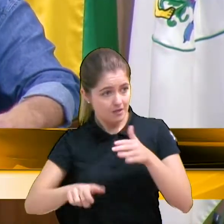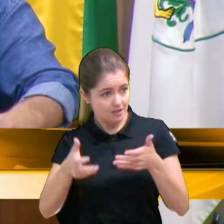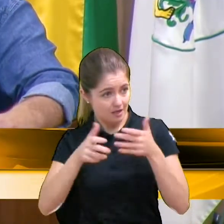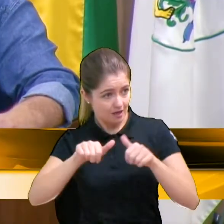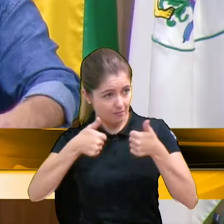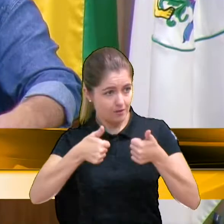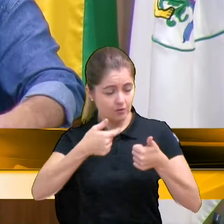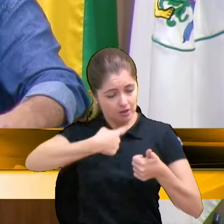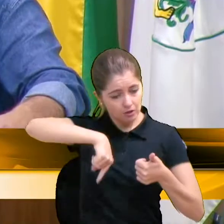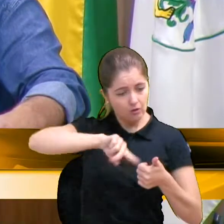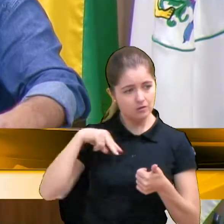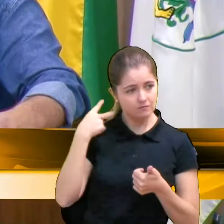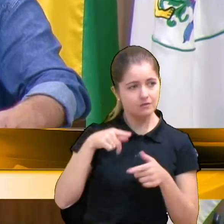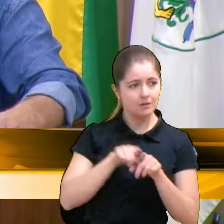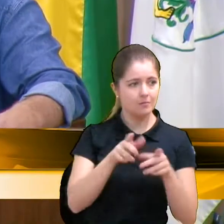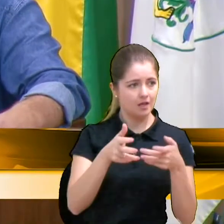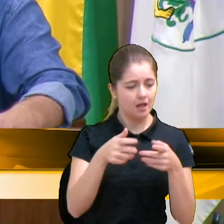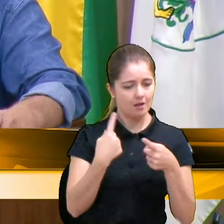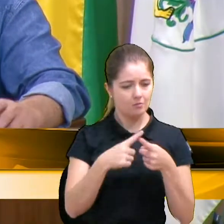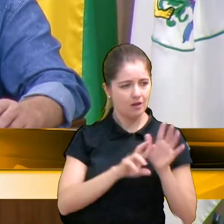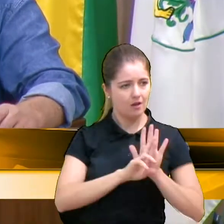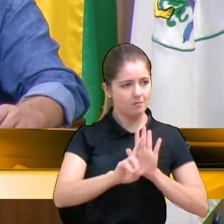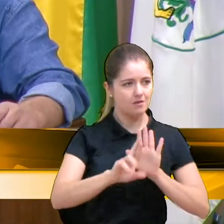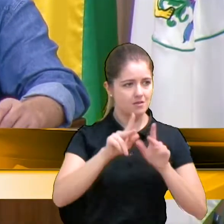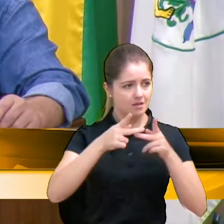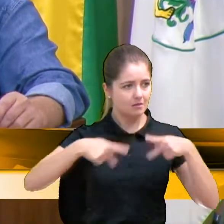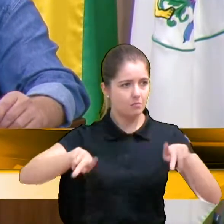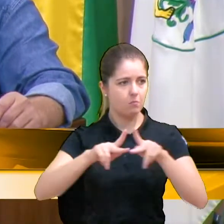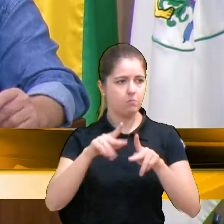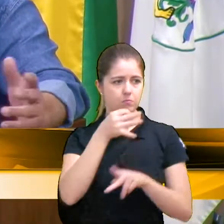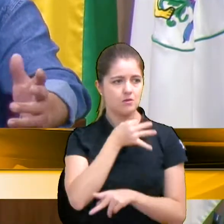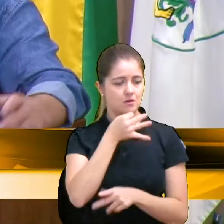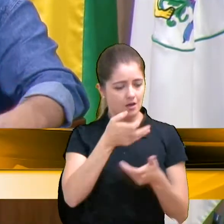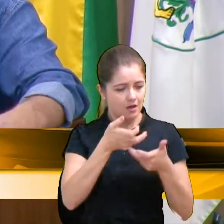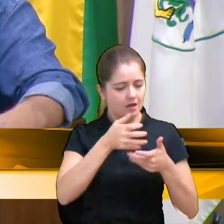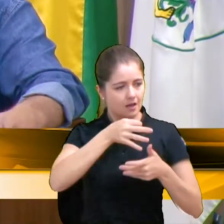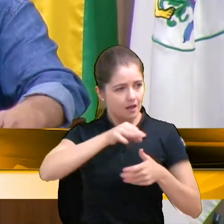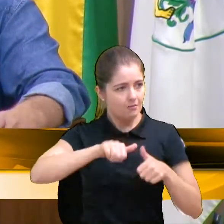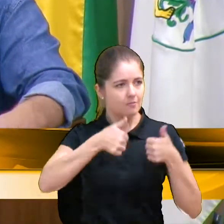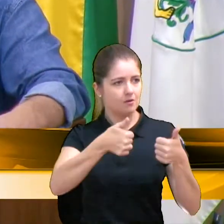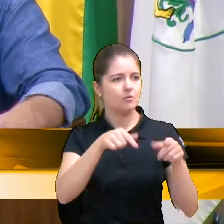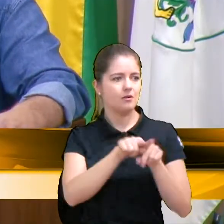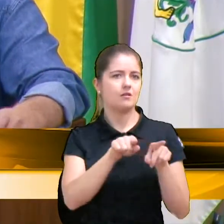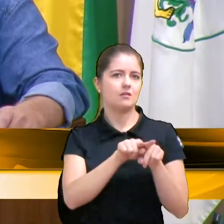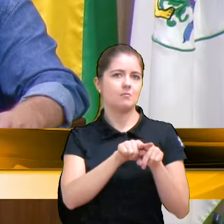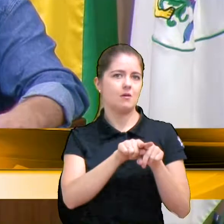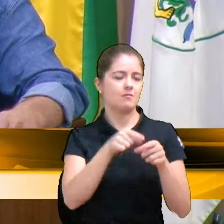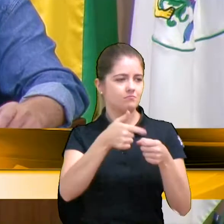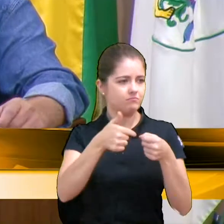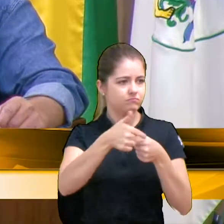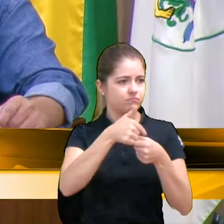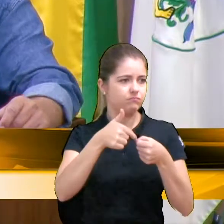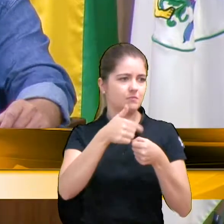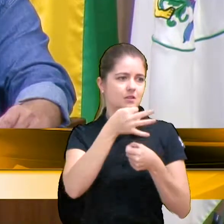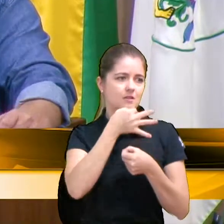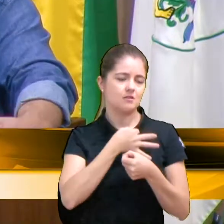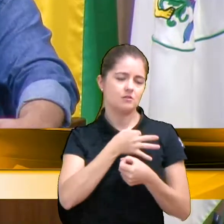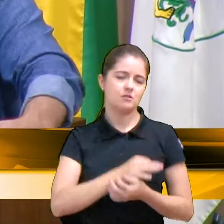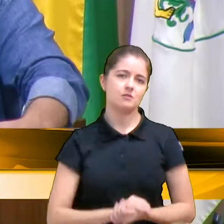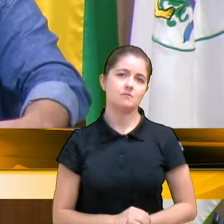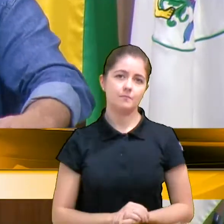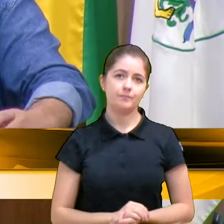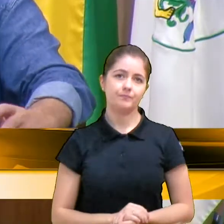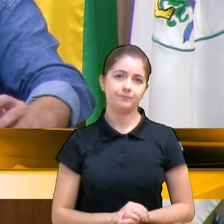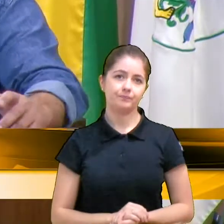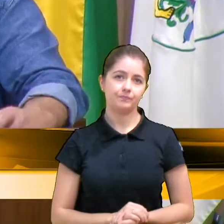querem, representante do povo de Caxias também querem melhorias aqui no trajeto no perímetro urbano de Caxias do Sul.